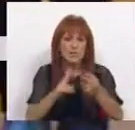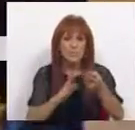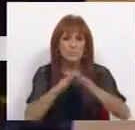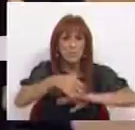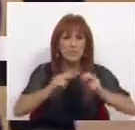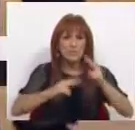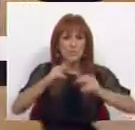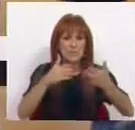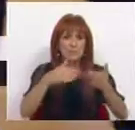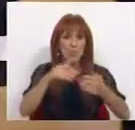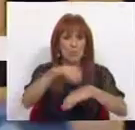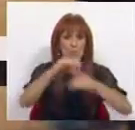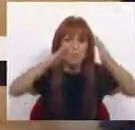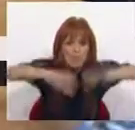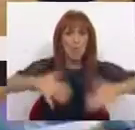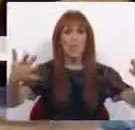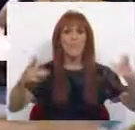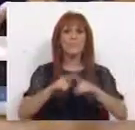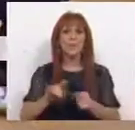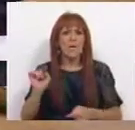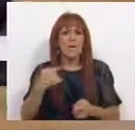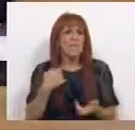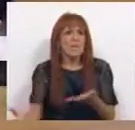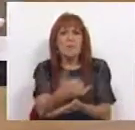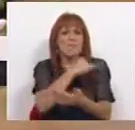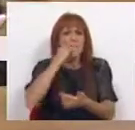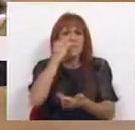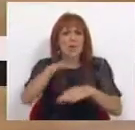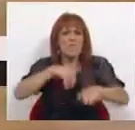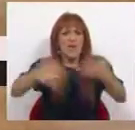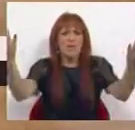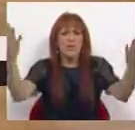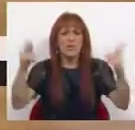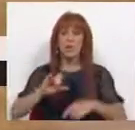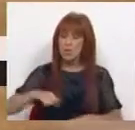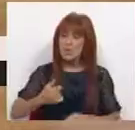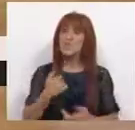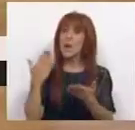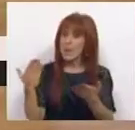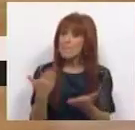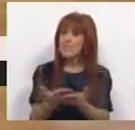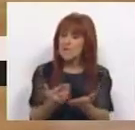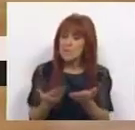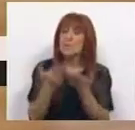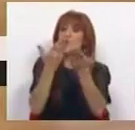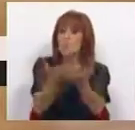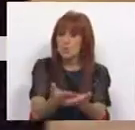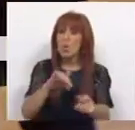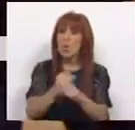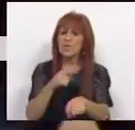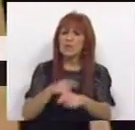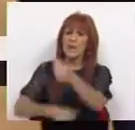intervenção para a eliminação dessas barreiras arquitetónicas? É que se nem o levantamento está feito. é que os Verdes já apresentaram aqui propostas